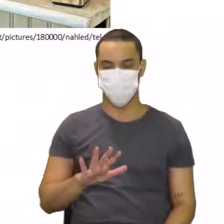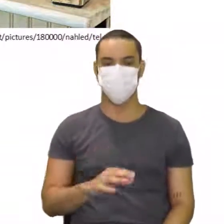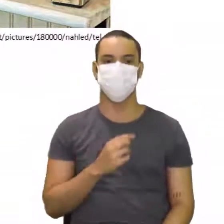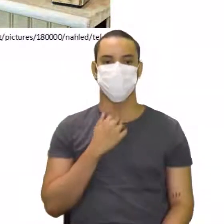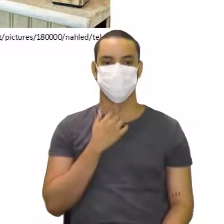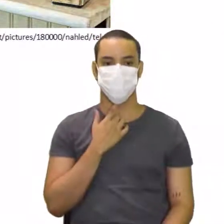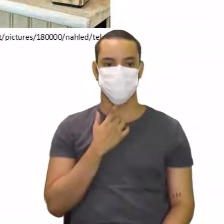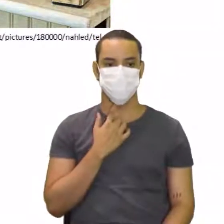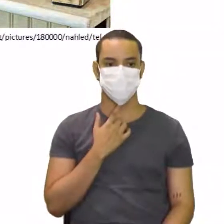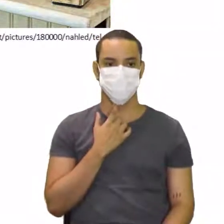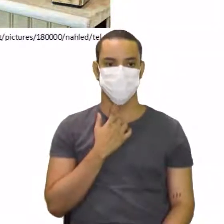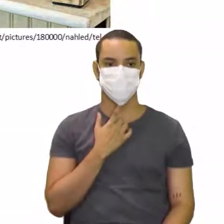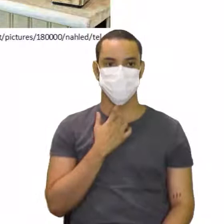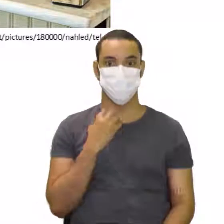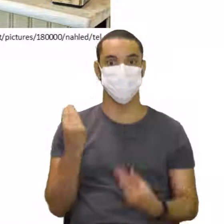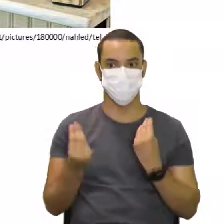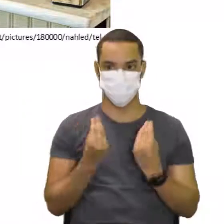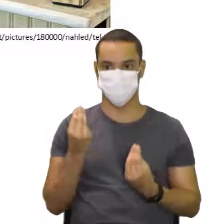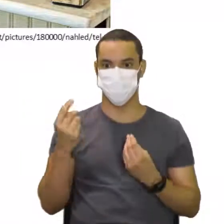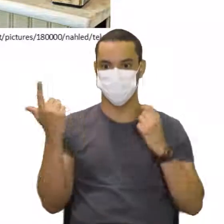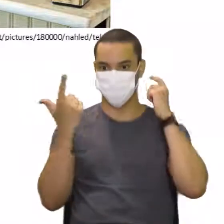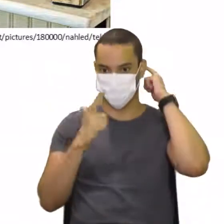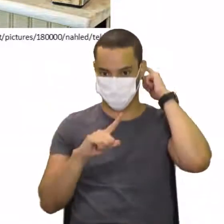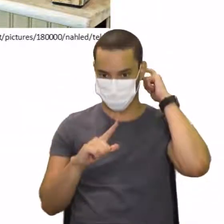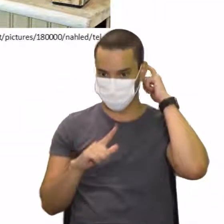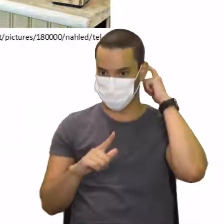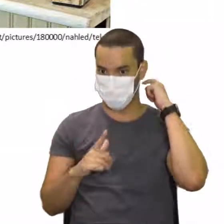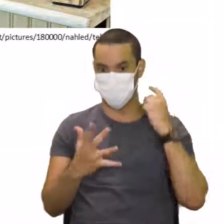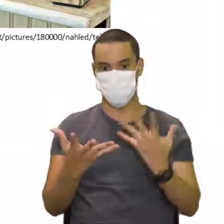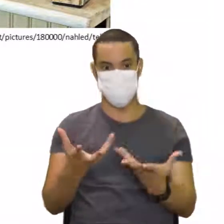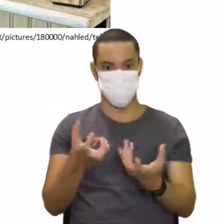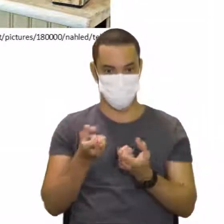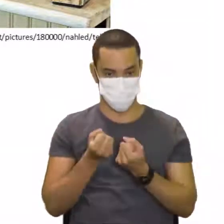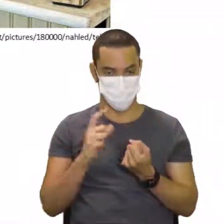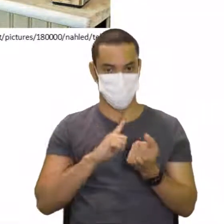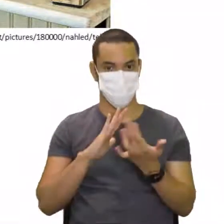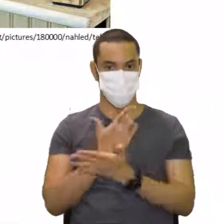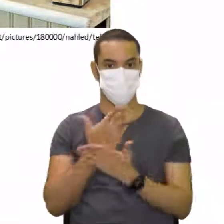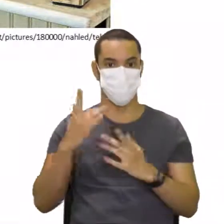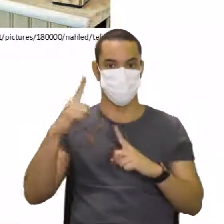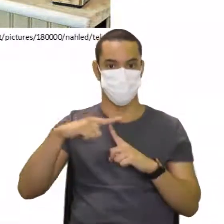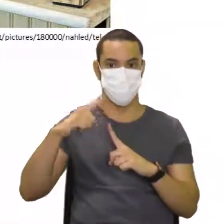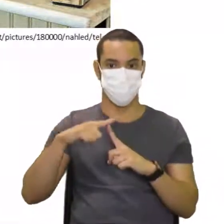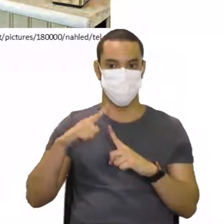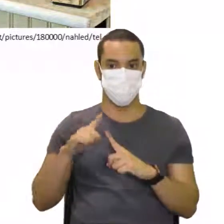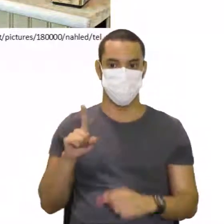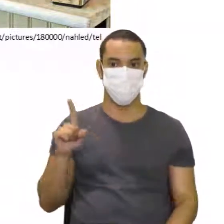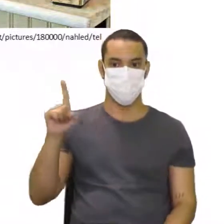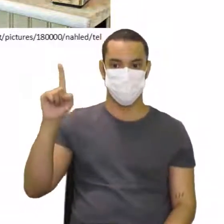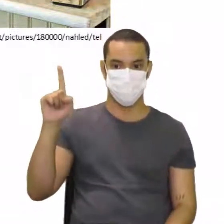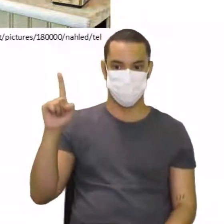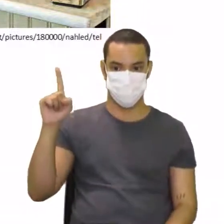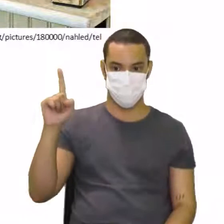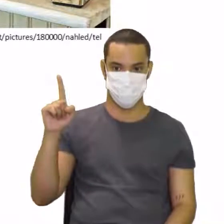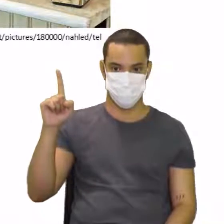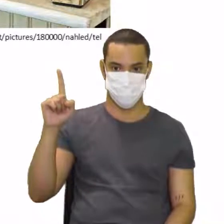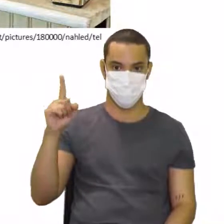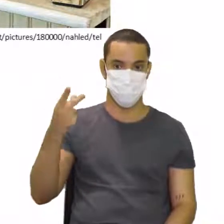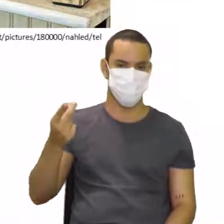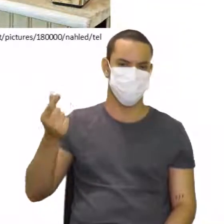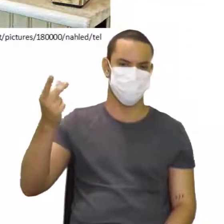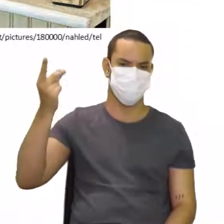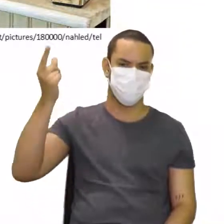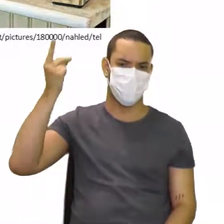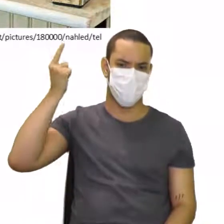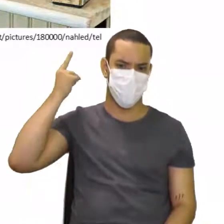dessas partes que captavam, ok? Então aqui a gente tem alguns tipos de equipamentos, esse que é bem antigo,